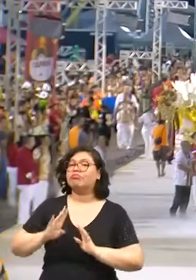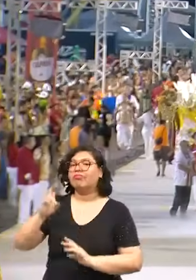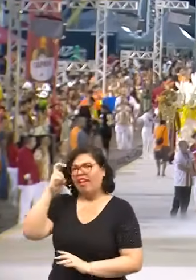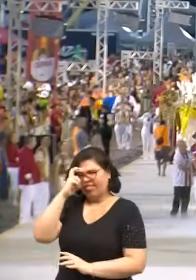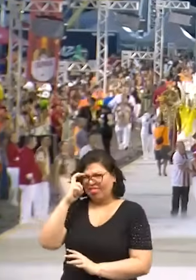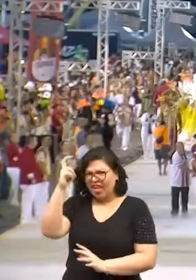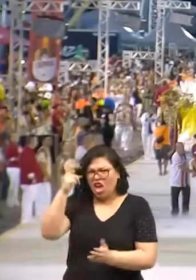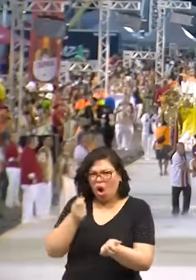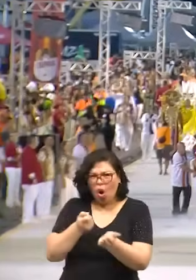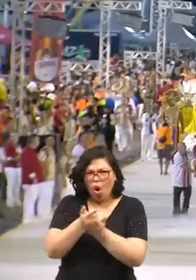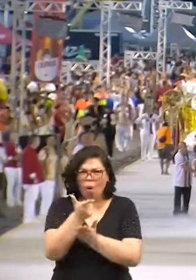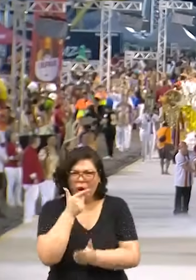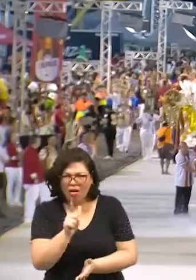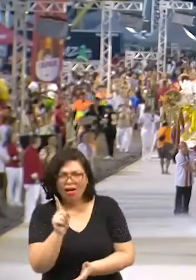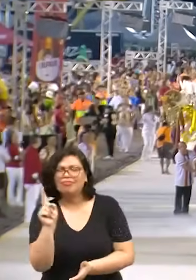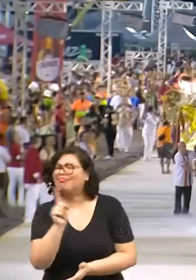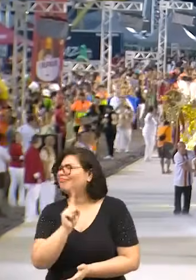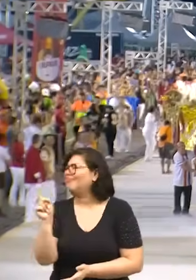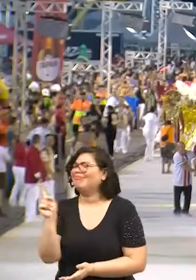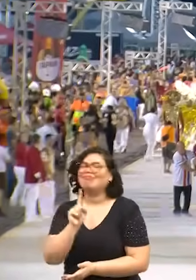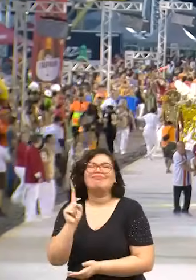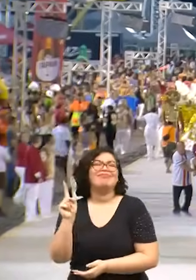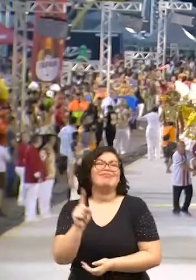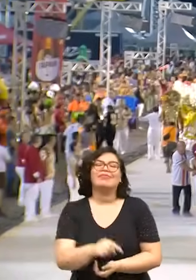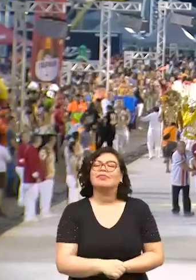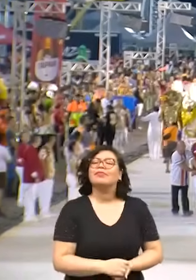Inteligência não se pode